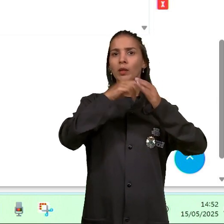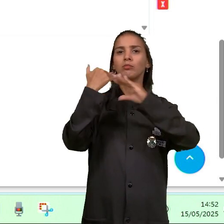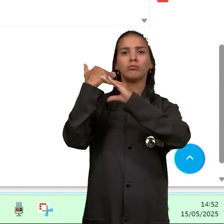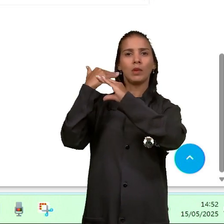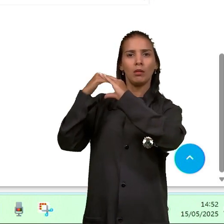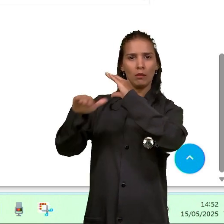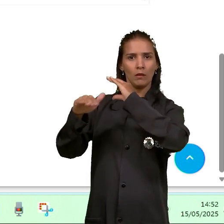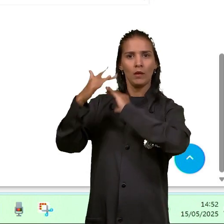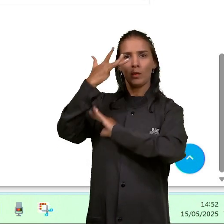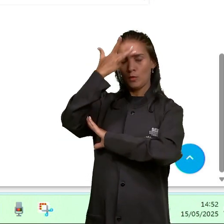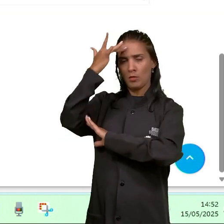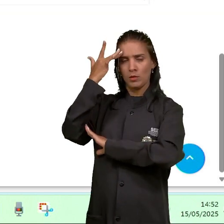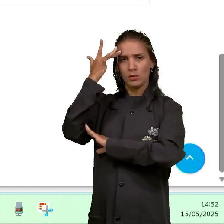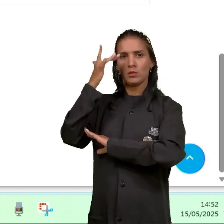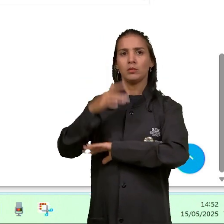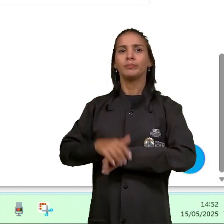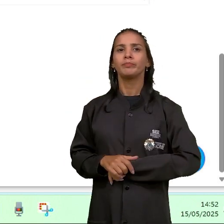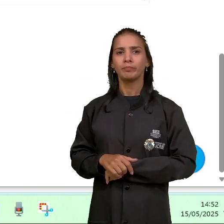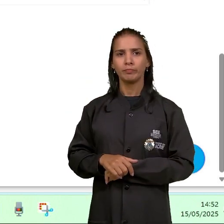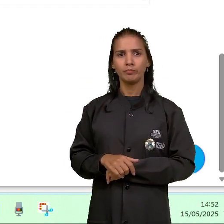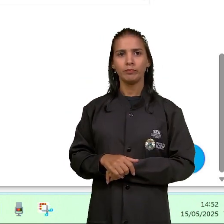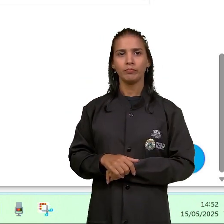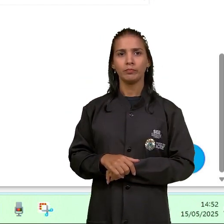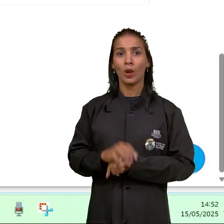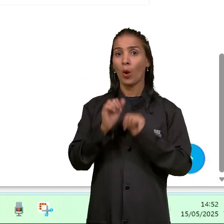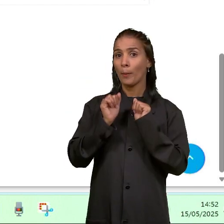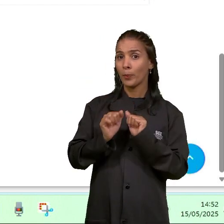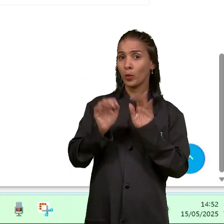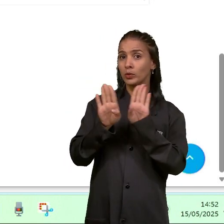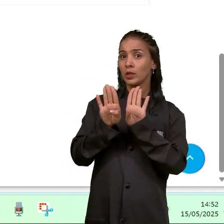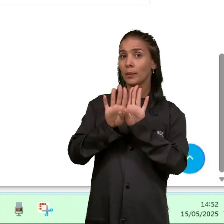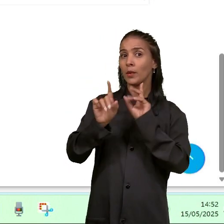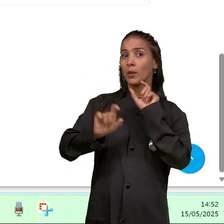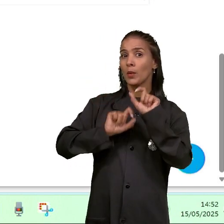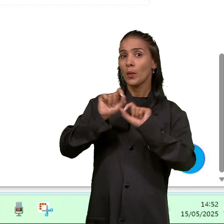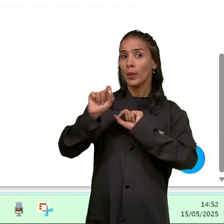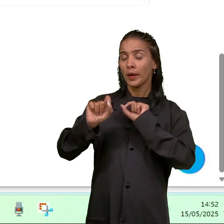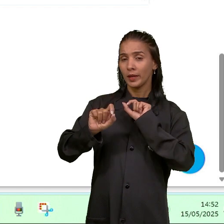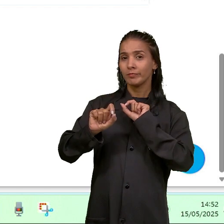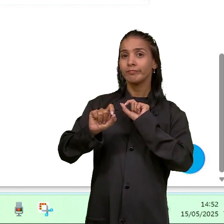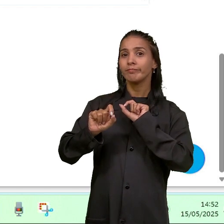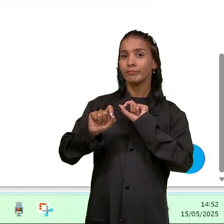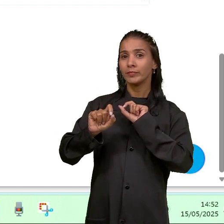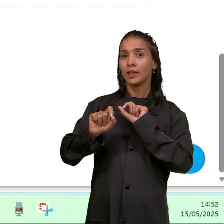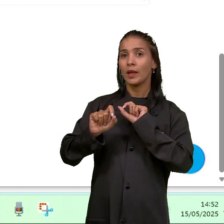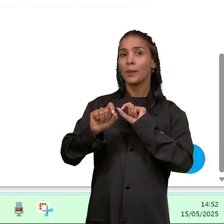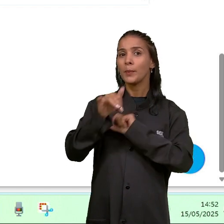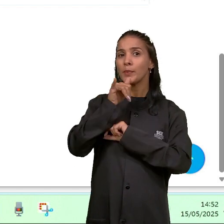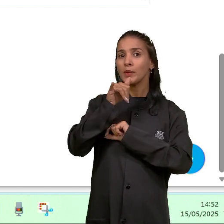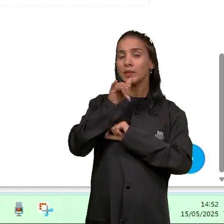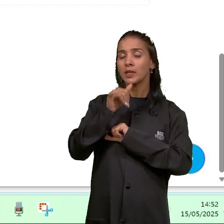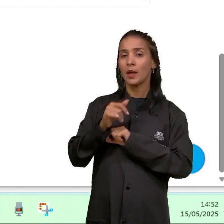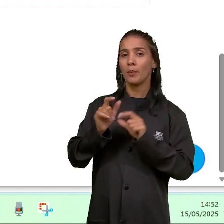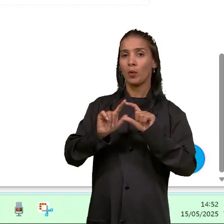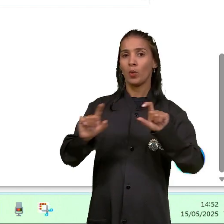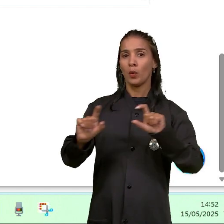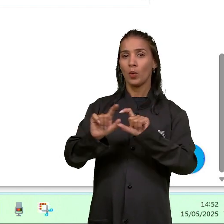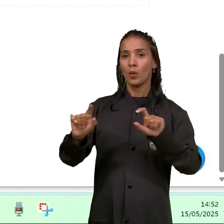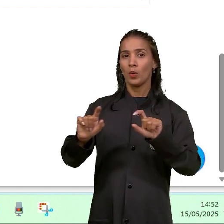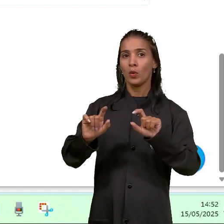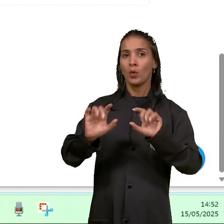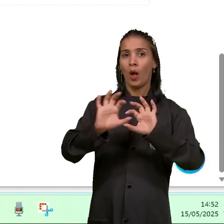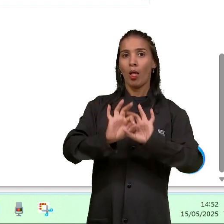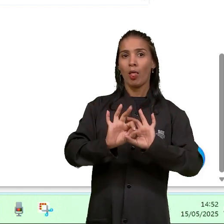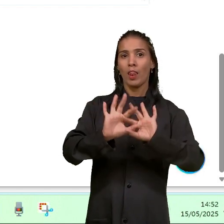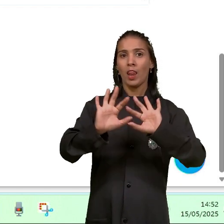Outra coisa que eu posso fazer também é clicar aqui, ó, permitir inclusão de documentos, ou seja, eu vou permitir que esse usuário externo, vou